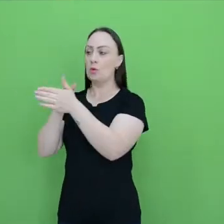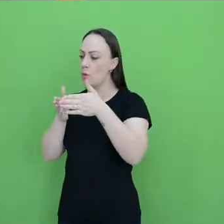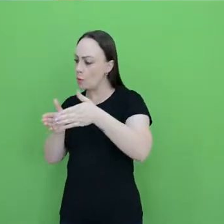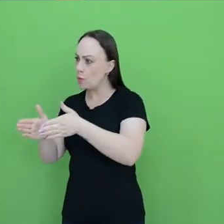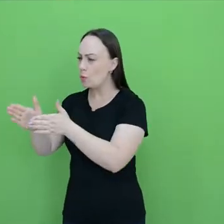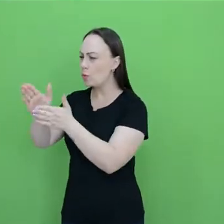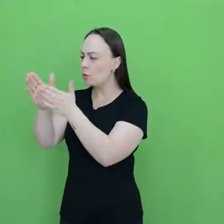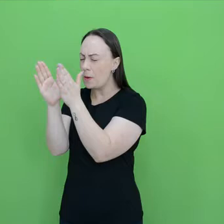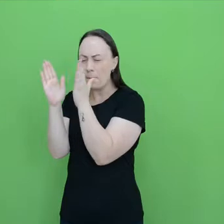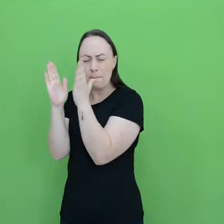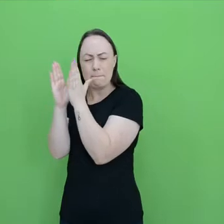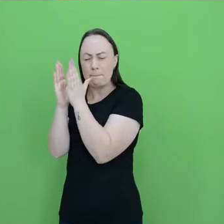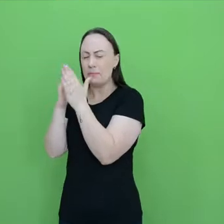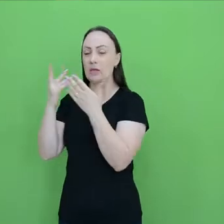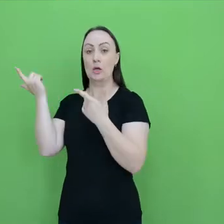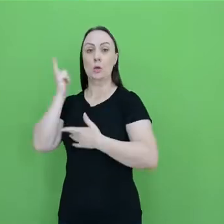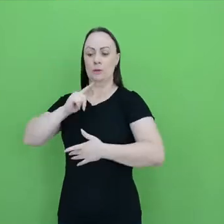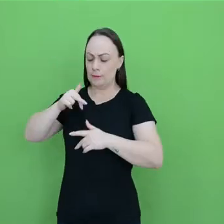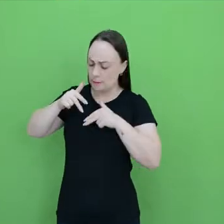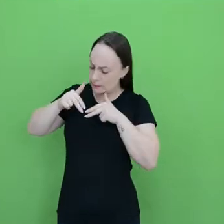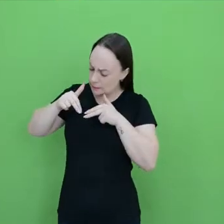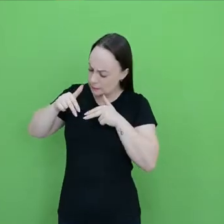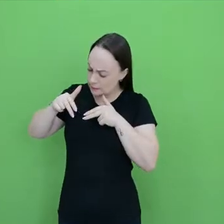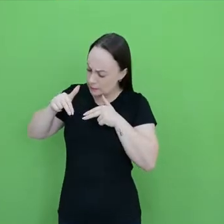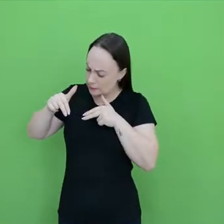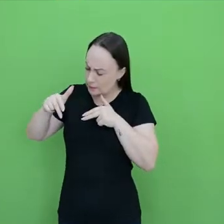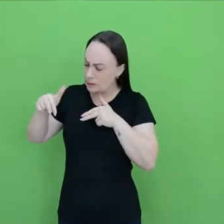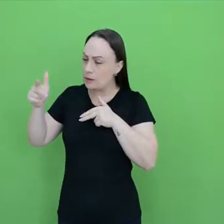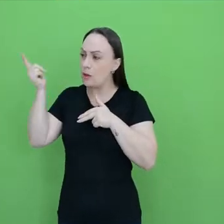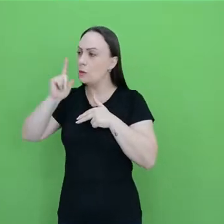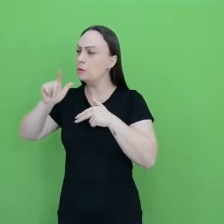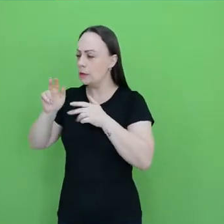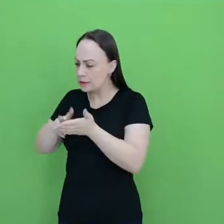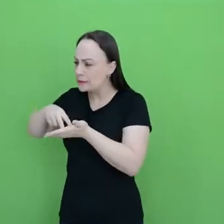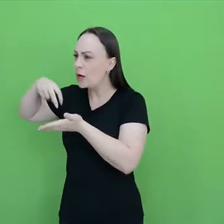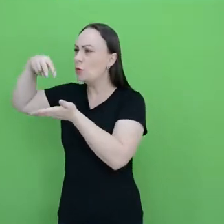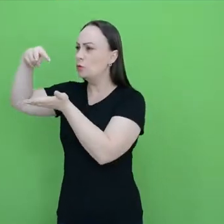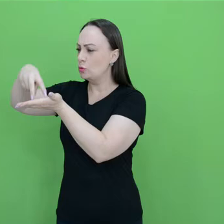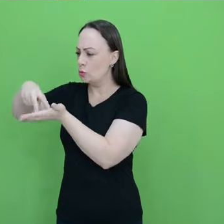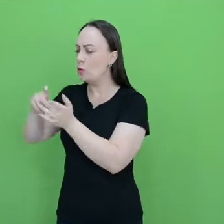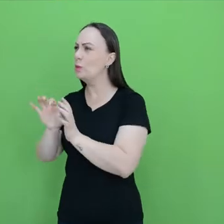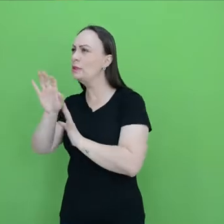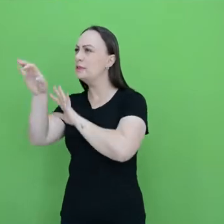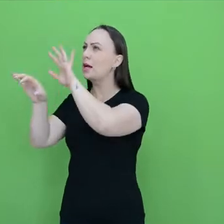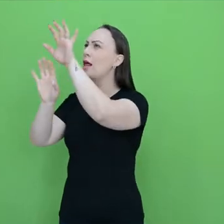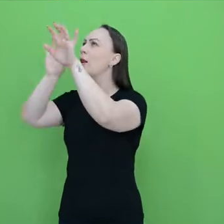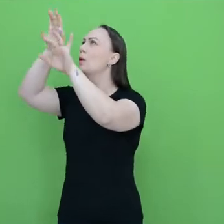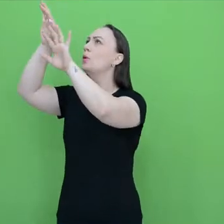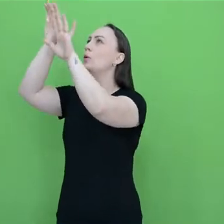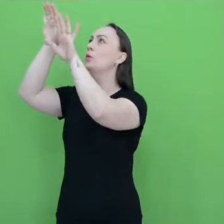um caminho muito estreito, foi caminhando, caminhando, caminhando, saltou,